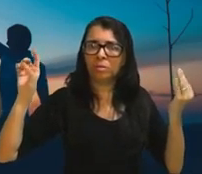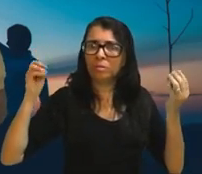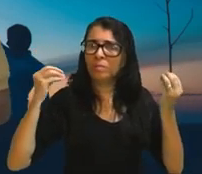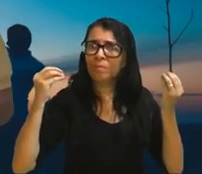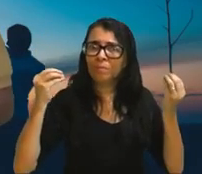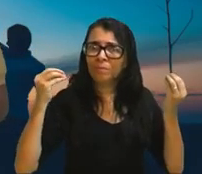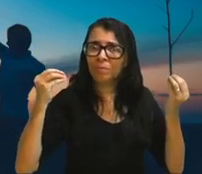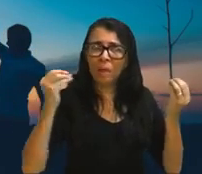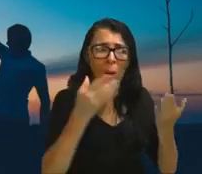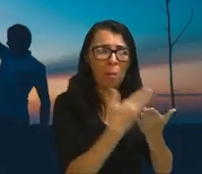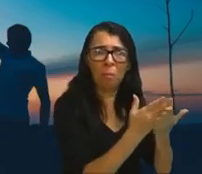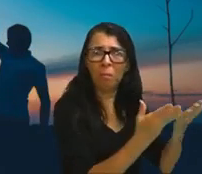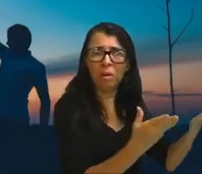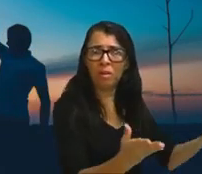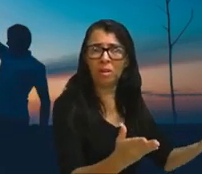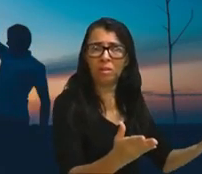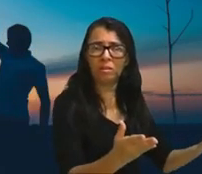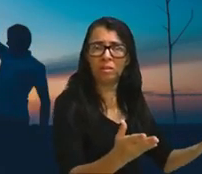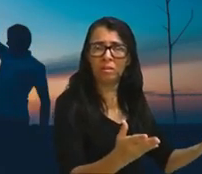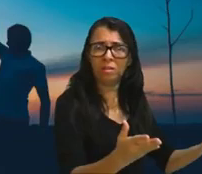de pandemia,